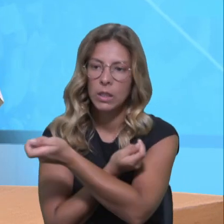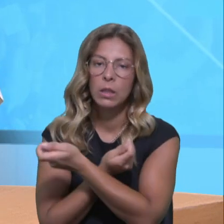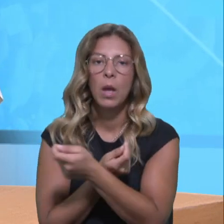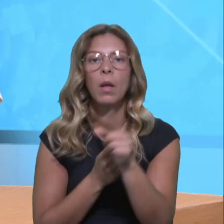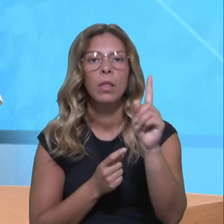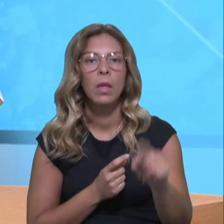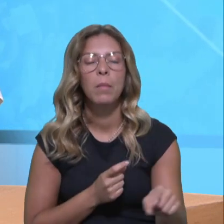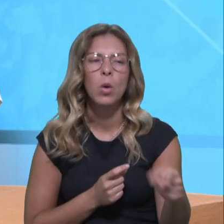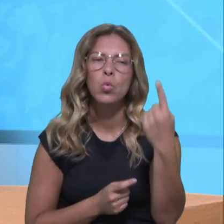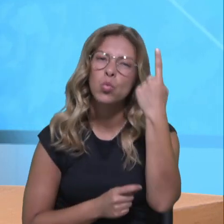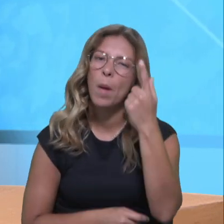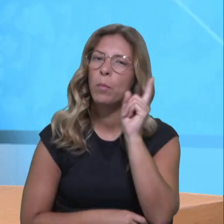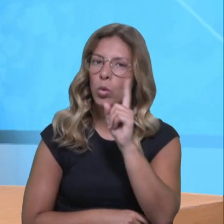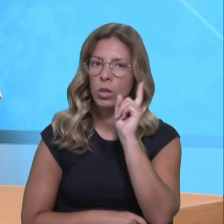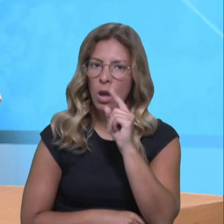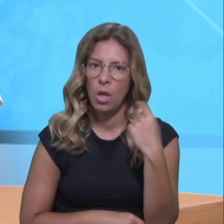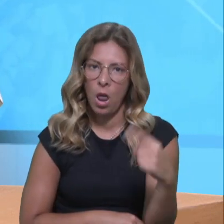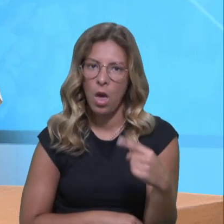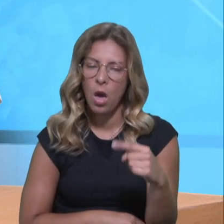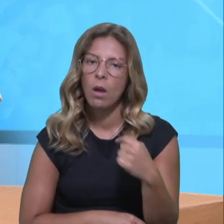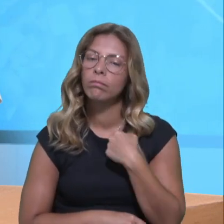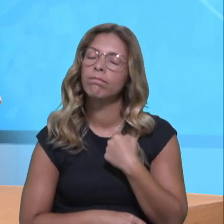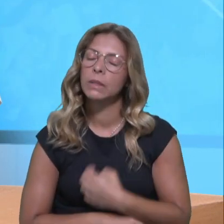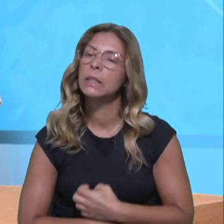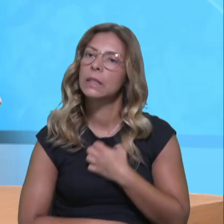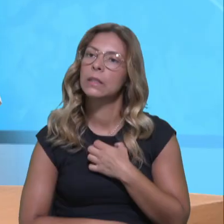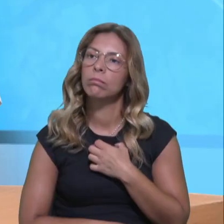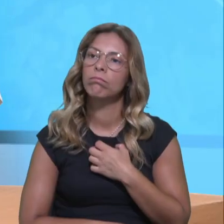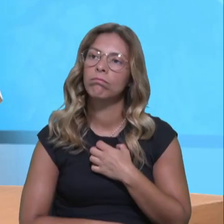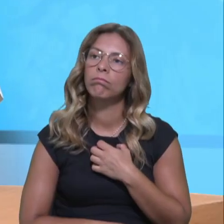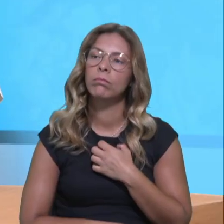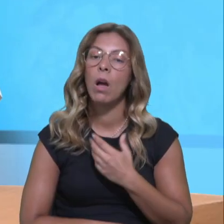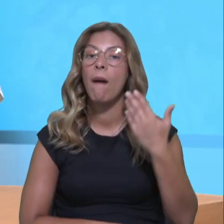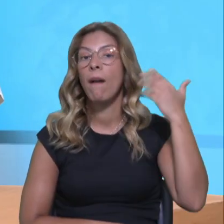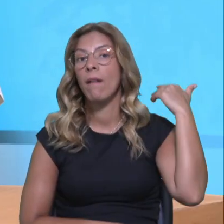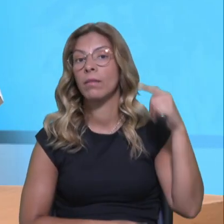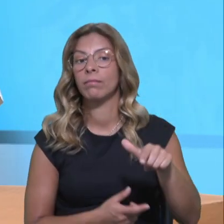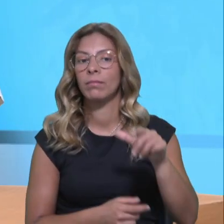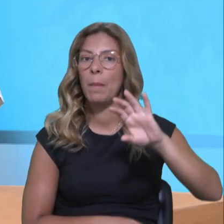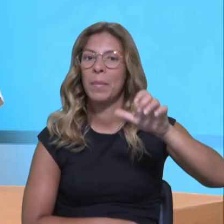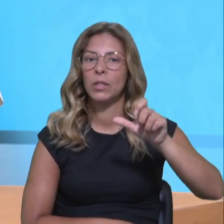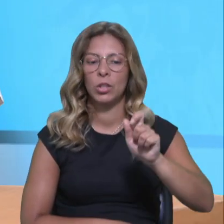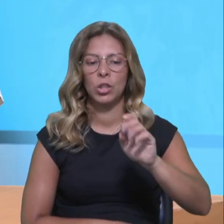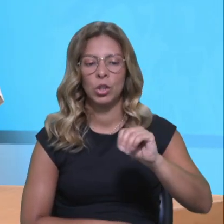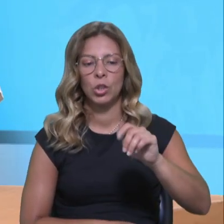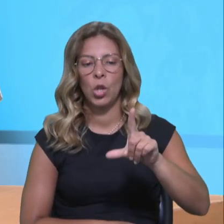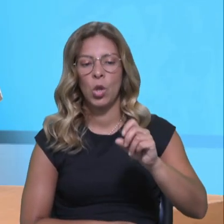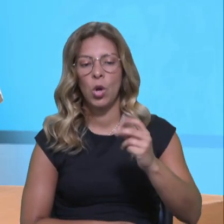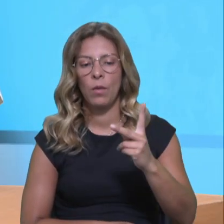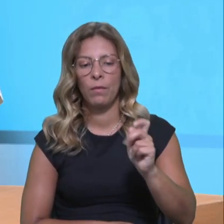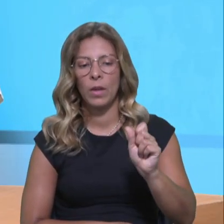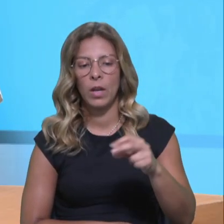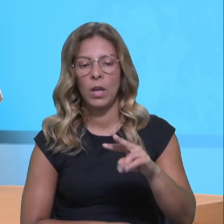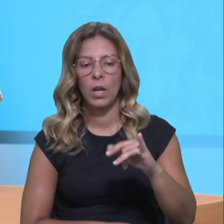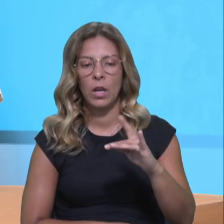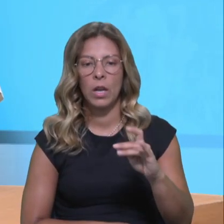pareceu extremamente importante, creio eu, muito desenvolvida na Eslovénia, em que os jovens ajudam os idosos a entrar no